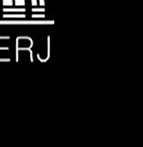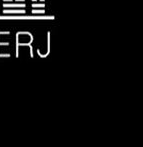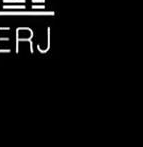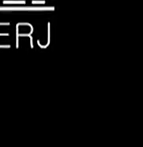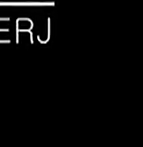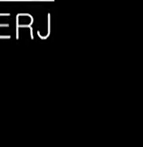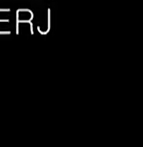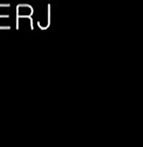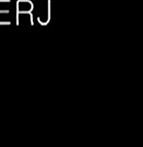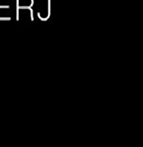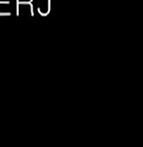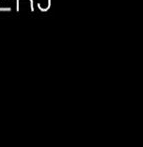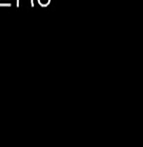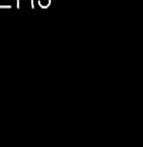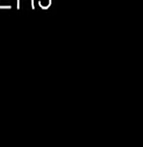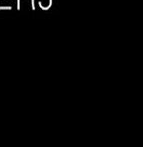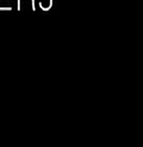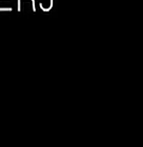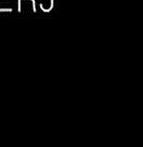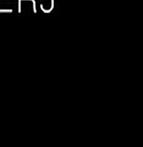mulheres e as